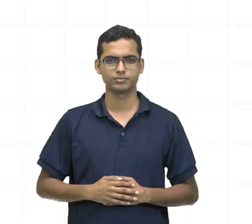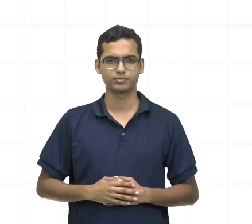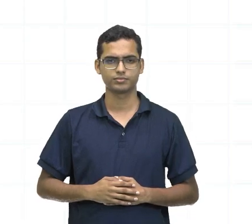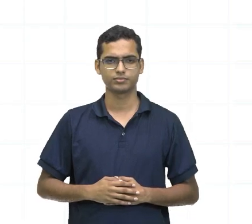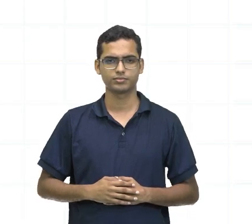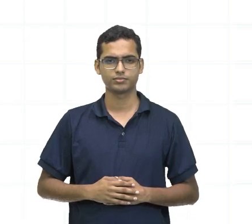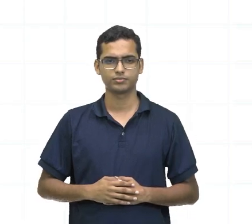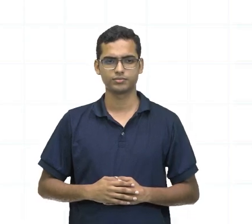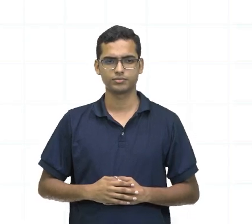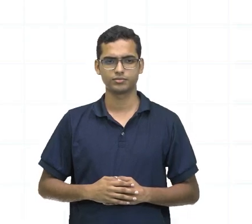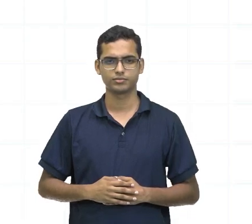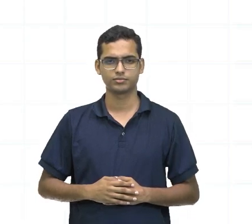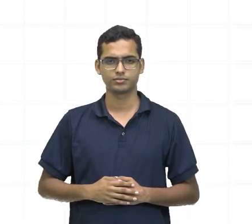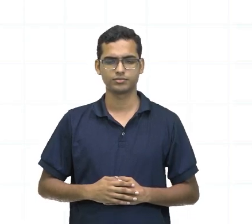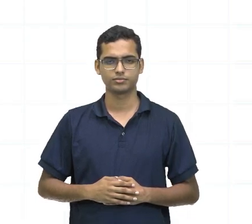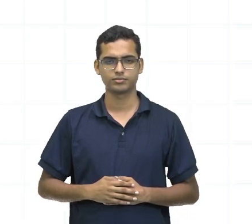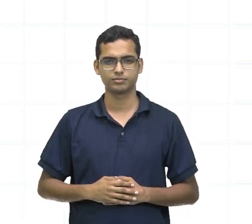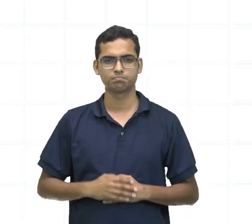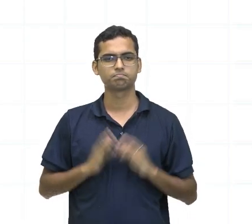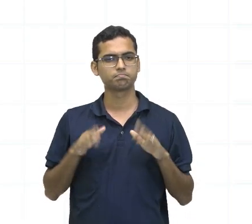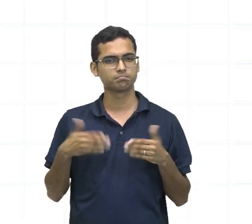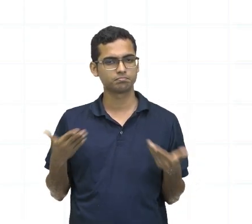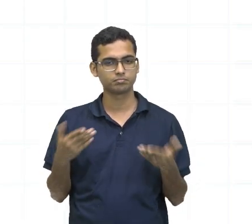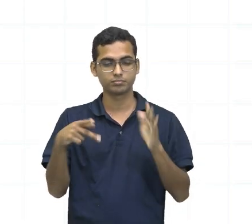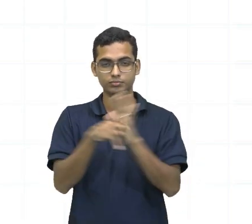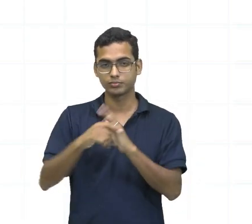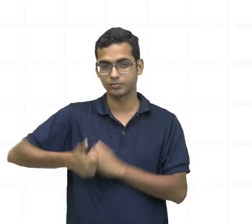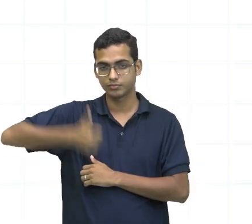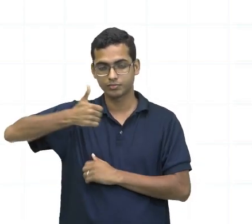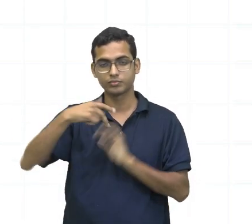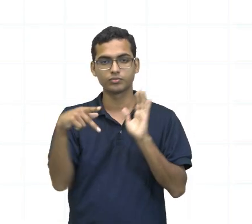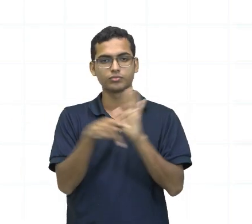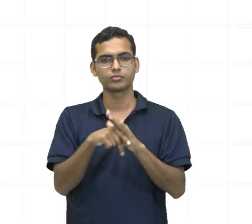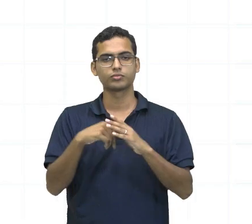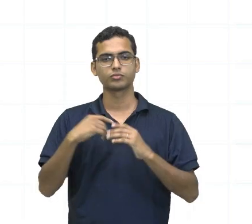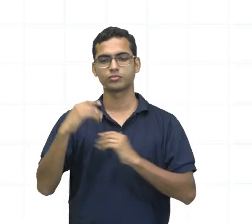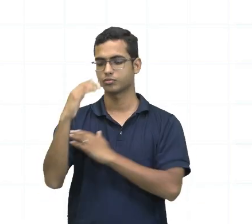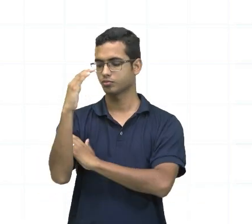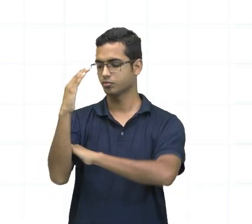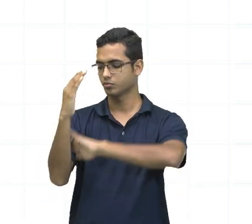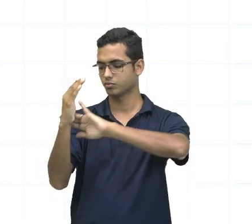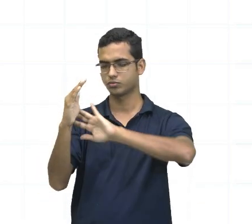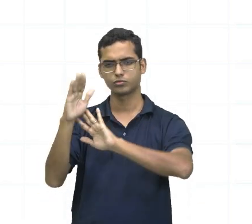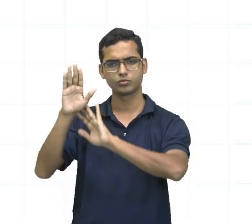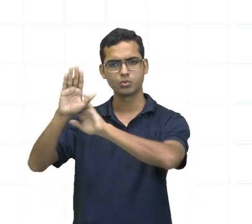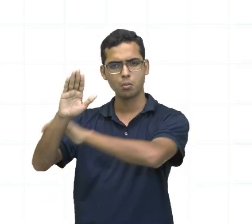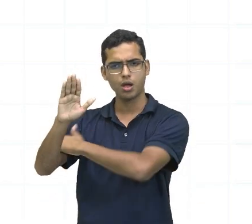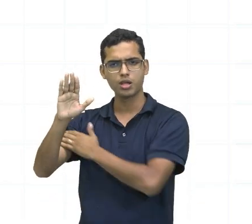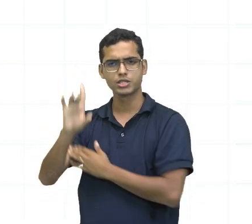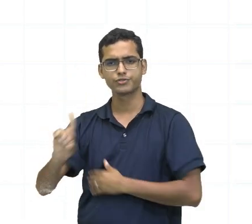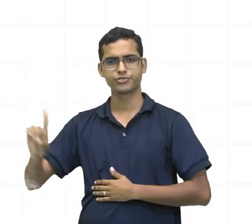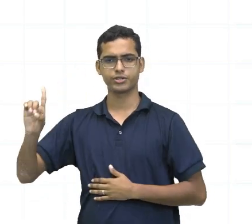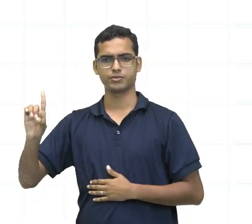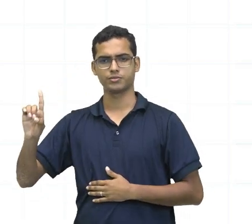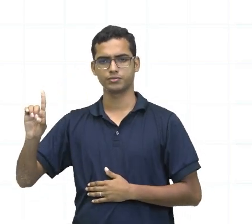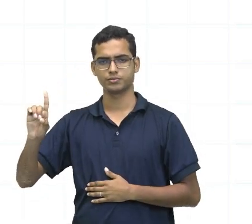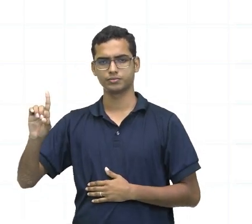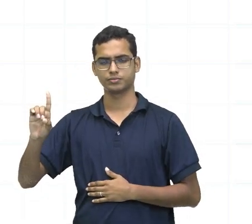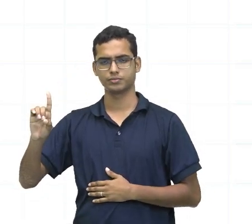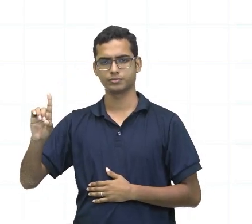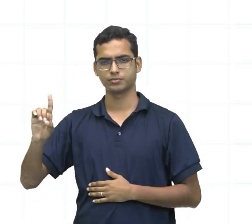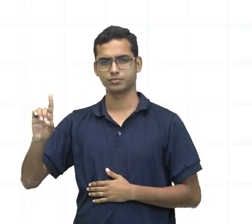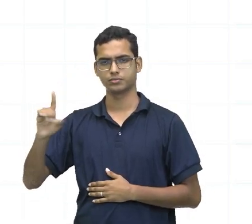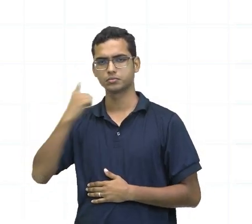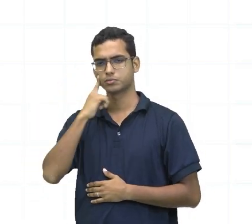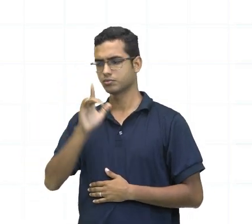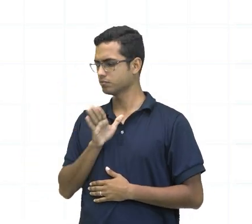one. Point your right arm. Coloque então o seu braço direito. Pode ir fazendo aí. Point your right arm. Aponte então o